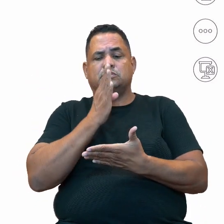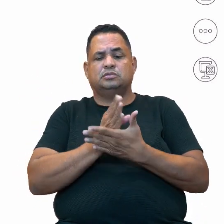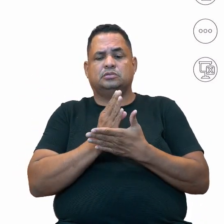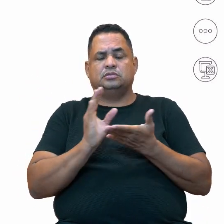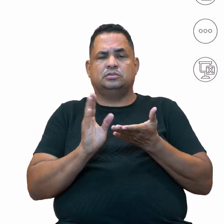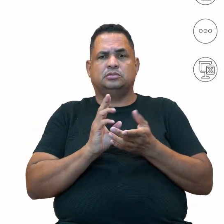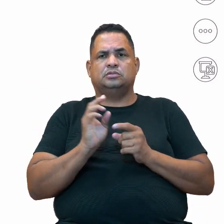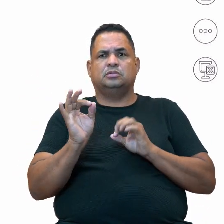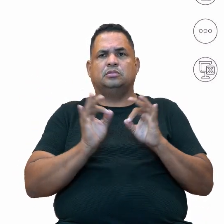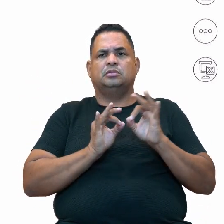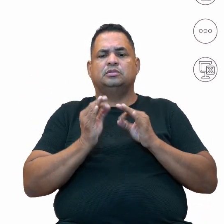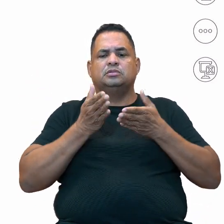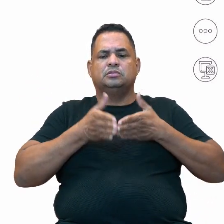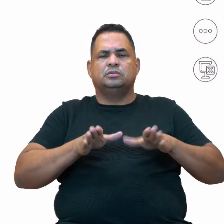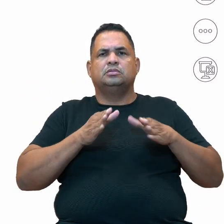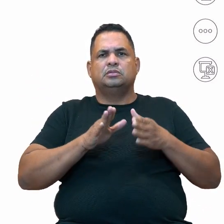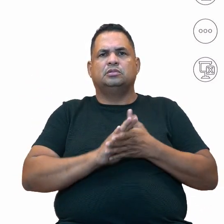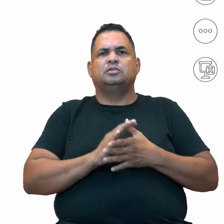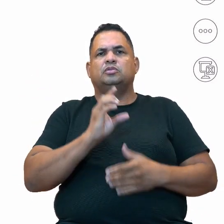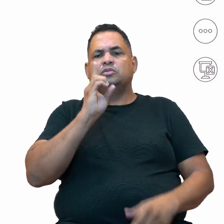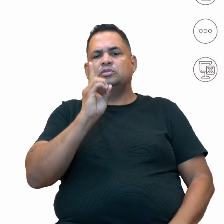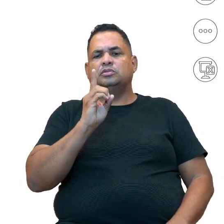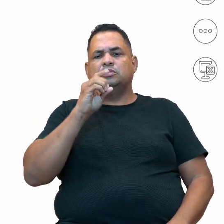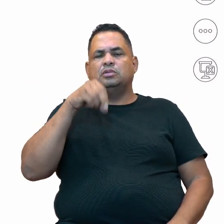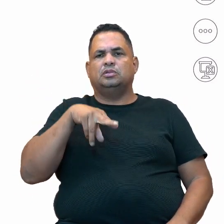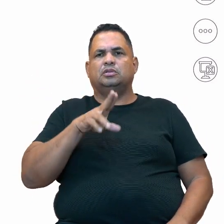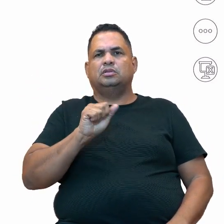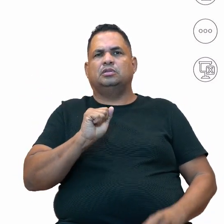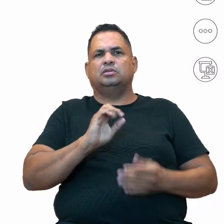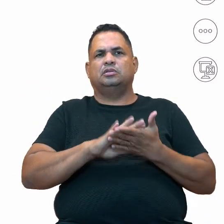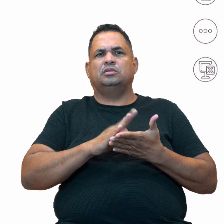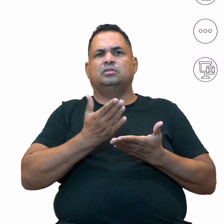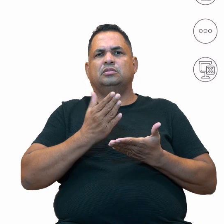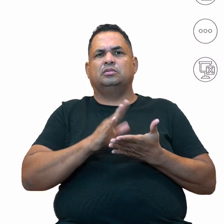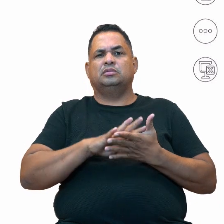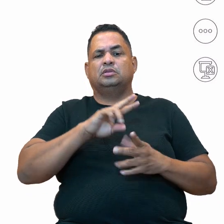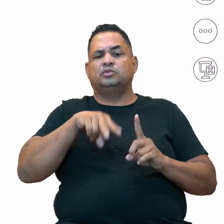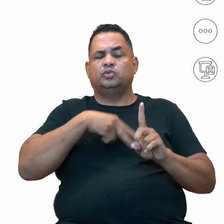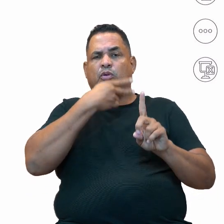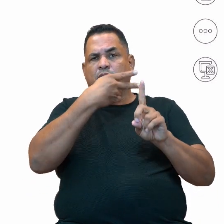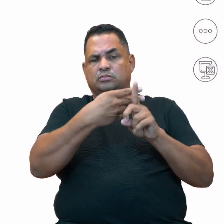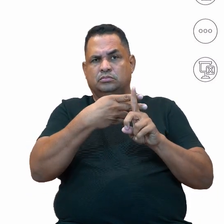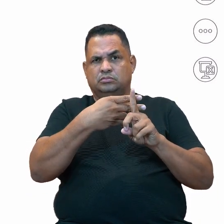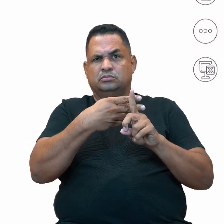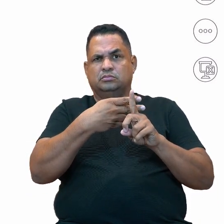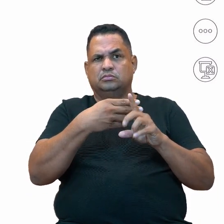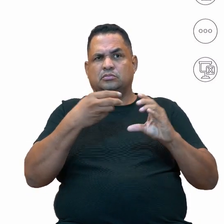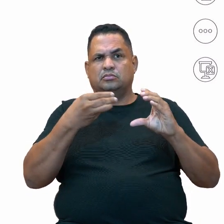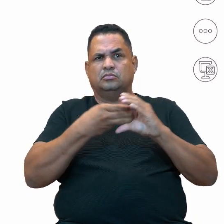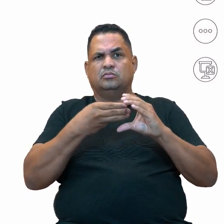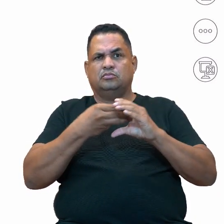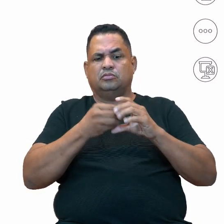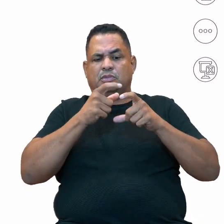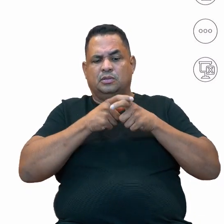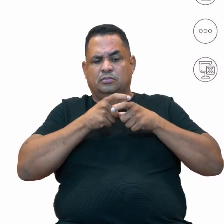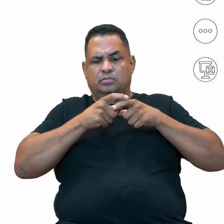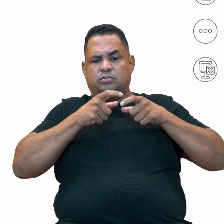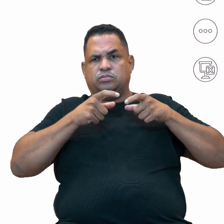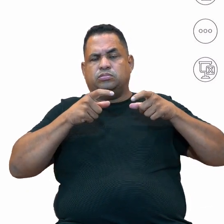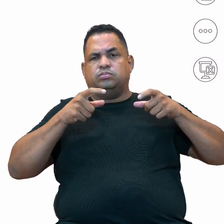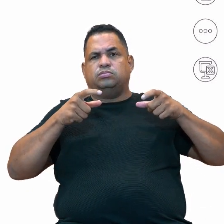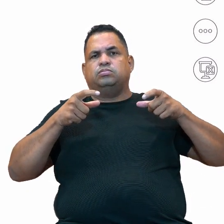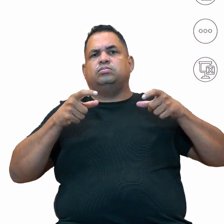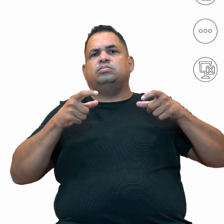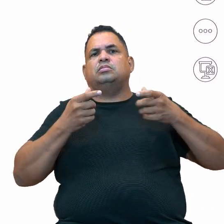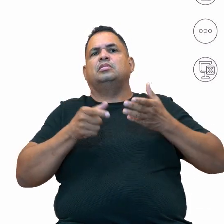processo reprodutivo? O DNA, ele vai se autoduplicar e a célula vai aumentar de tamanho antes de